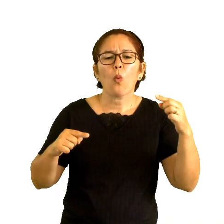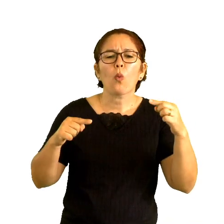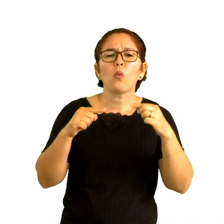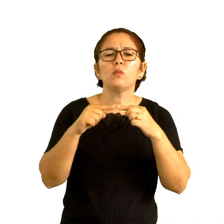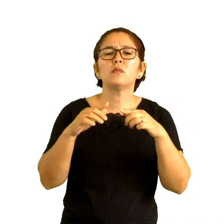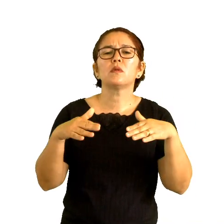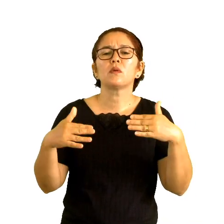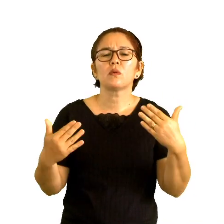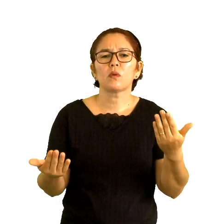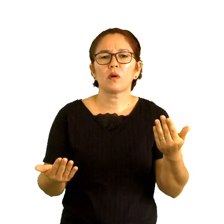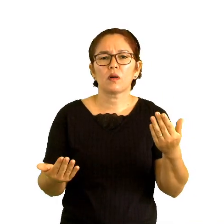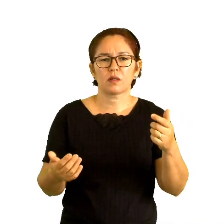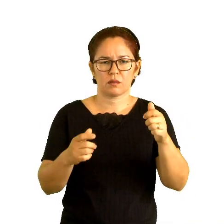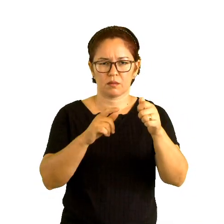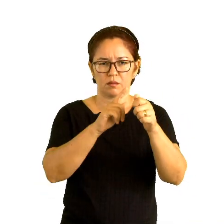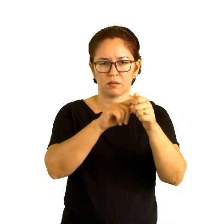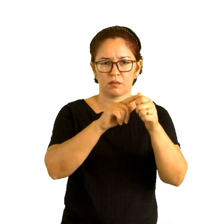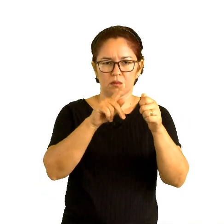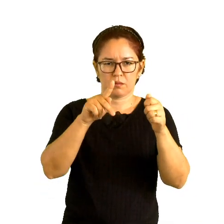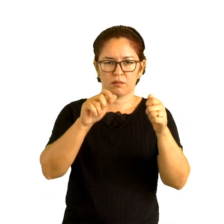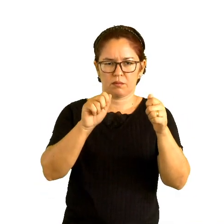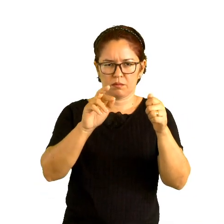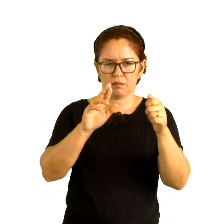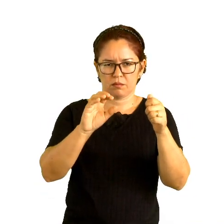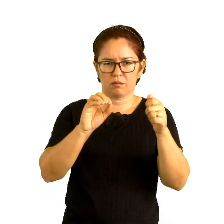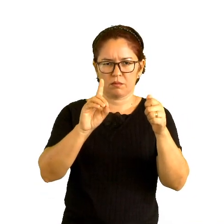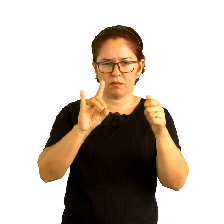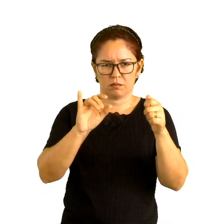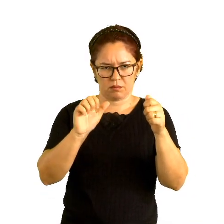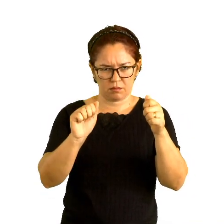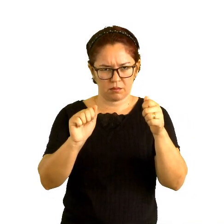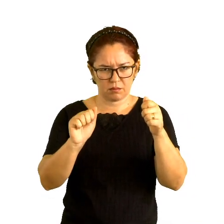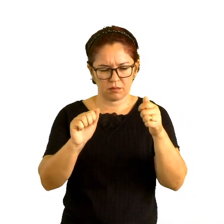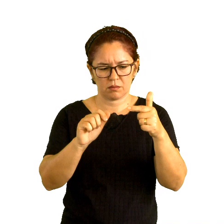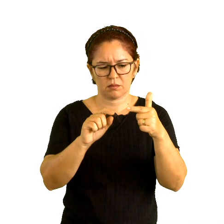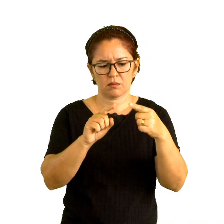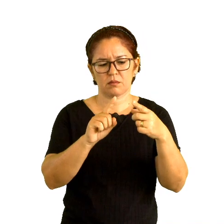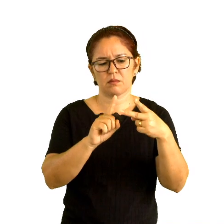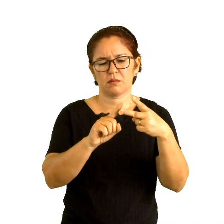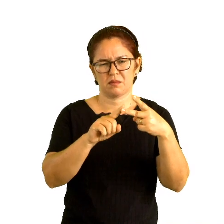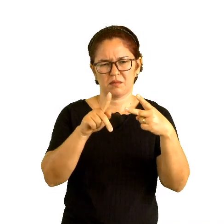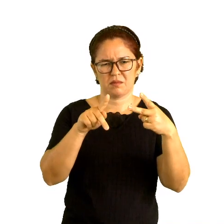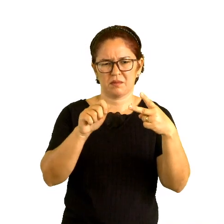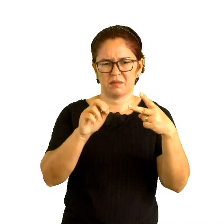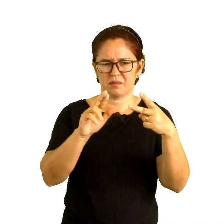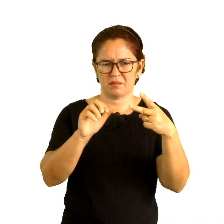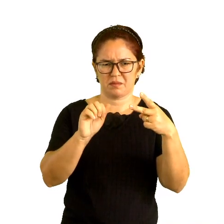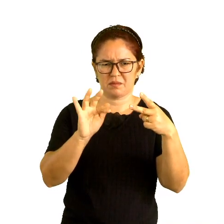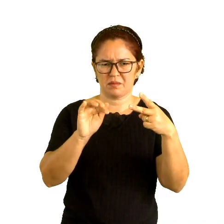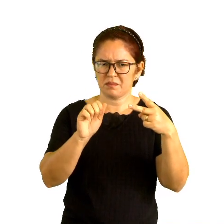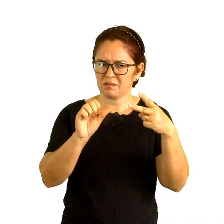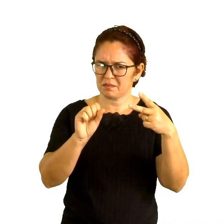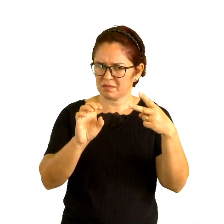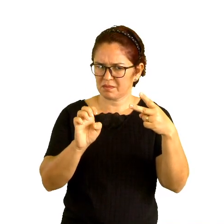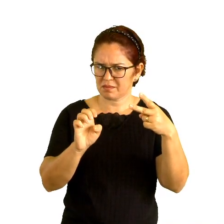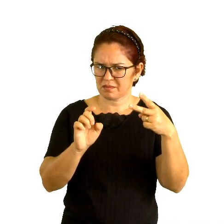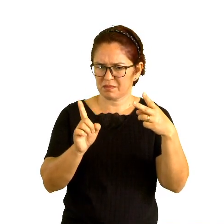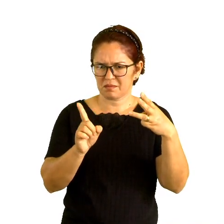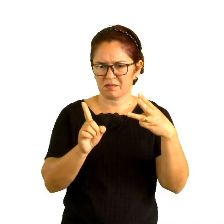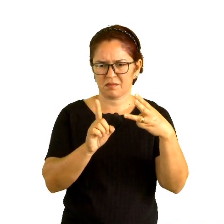Letra A, ele é uma paródia. Letra B, ele é uma paráfrase. Letra C, ele é